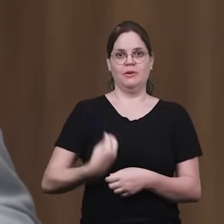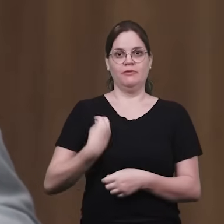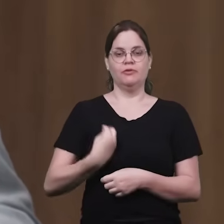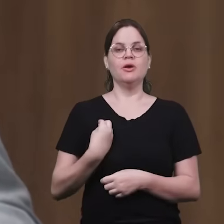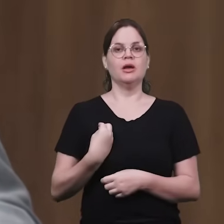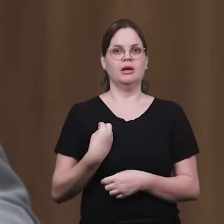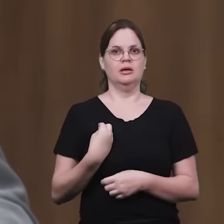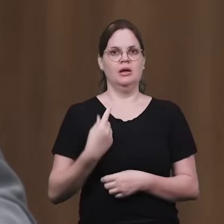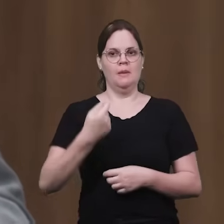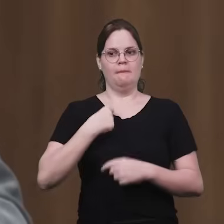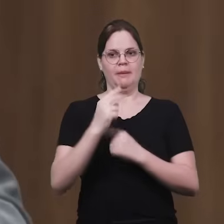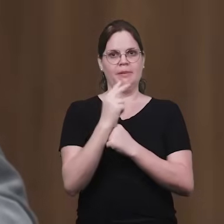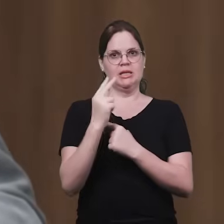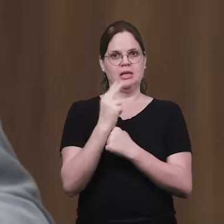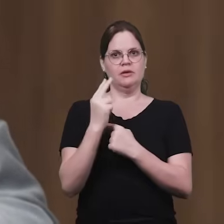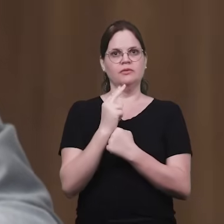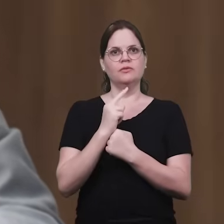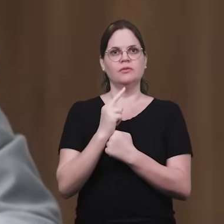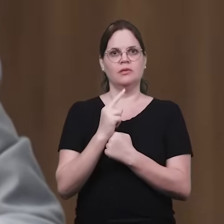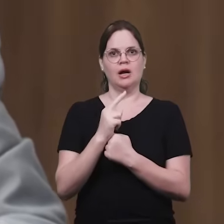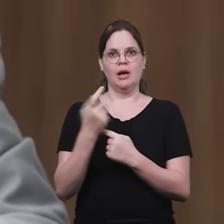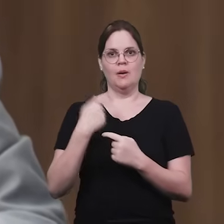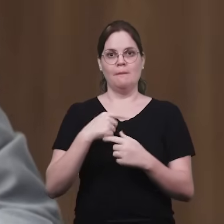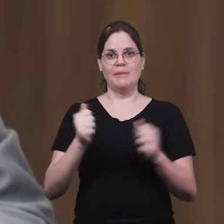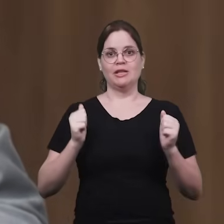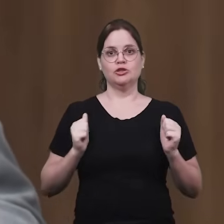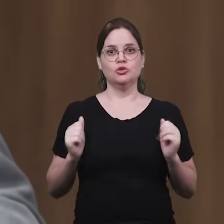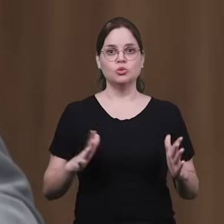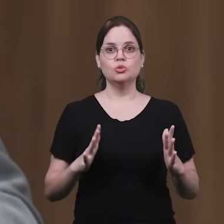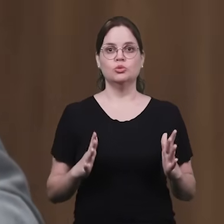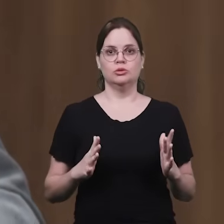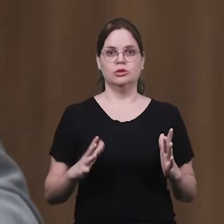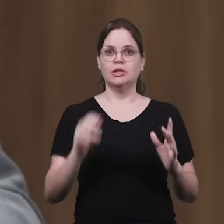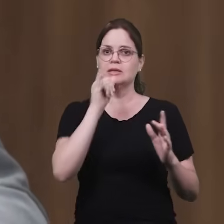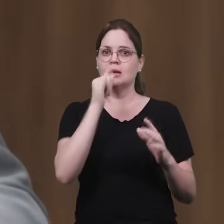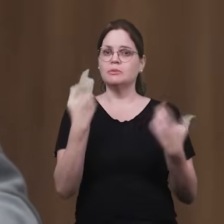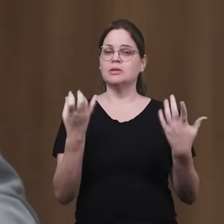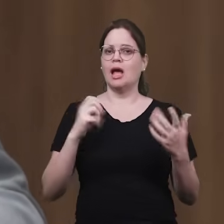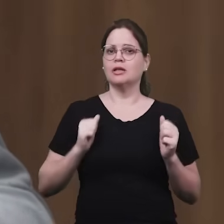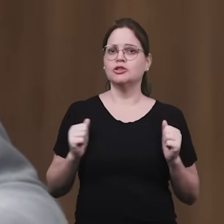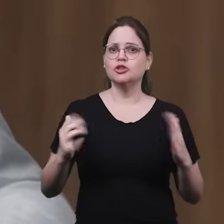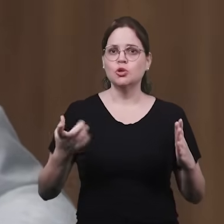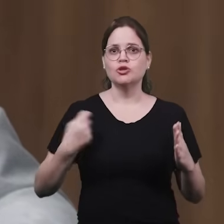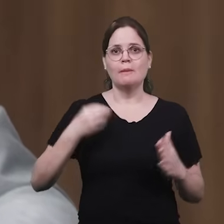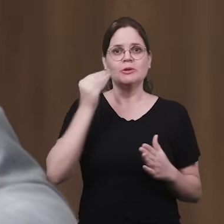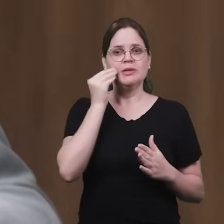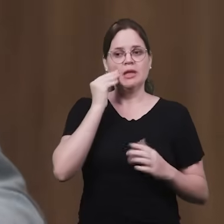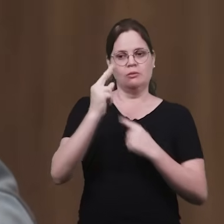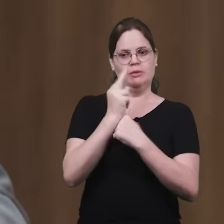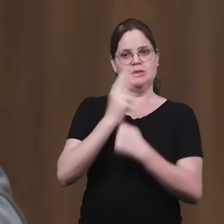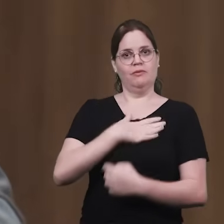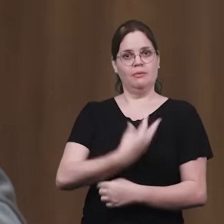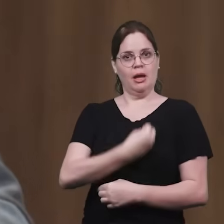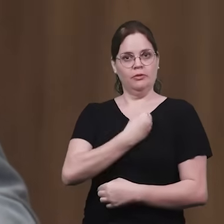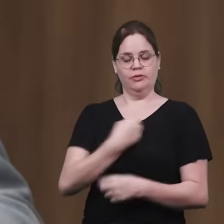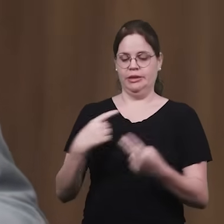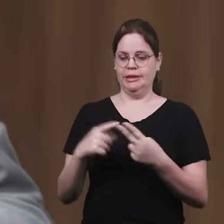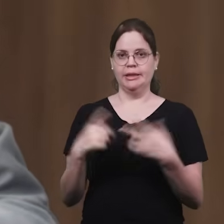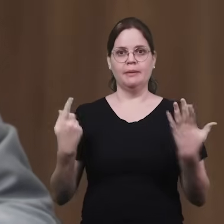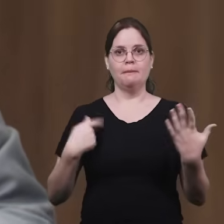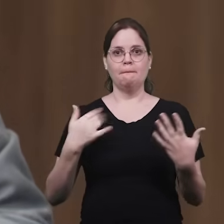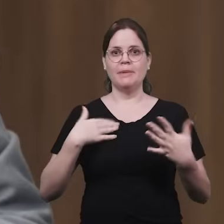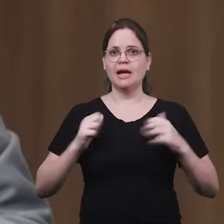sobrevivência, instinto de preservação, instinto de, quando eu digo preservação, inclusive preservação da espécie,